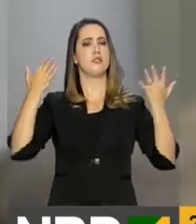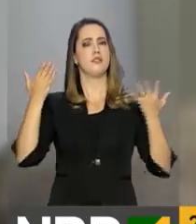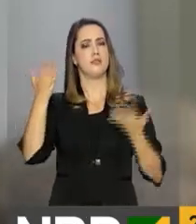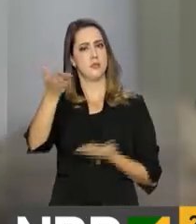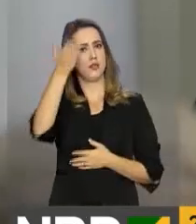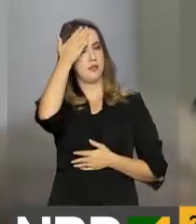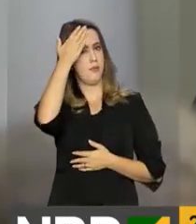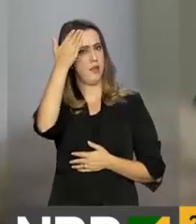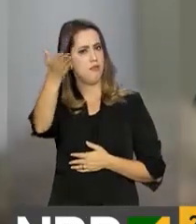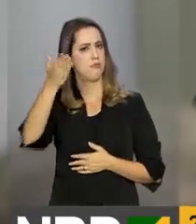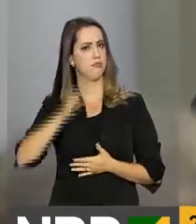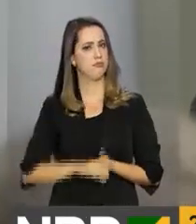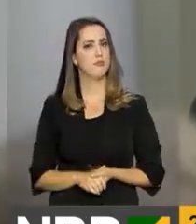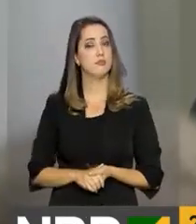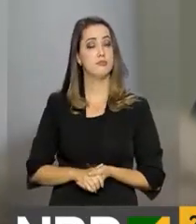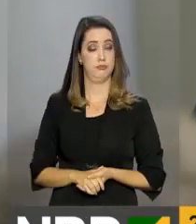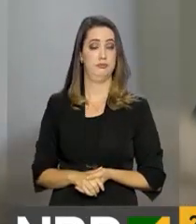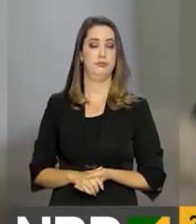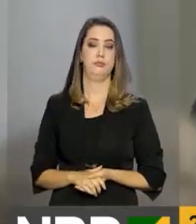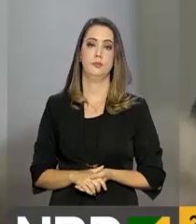ideia,